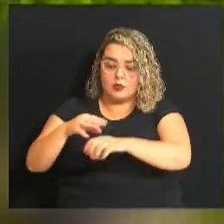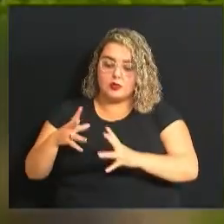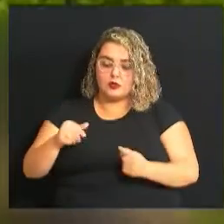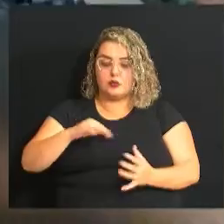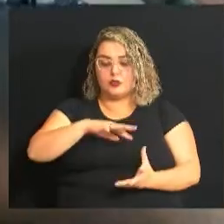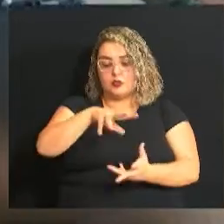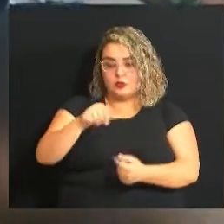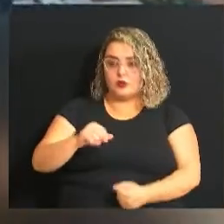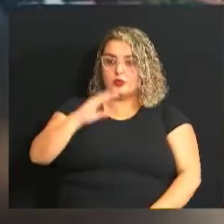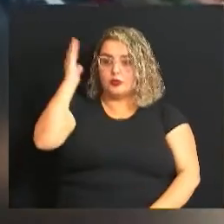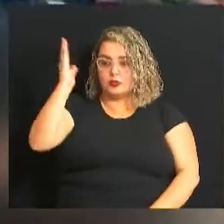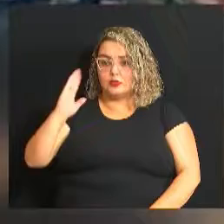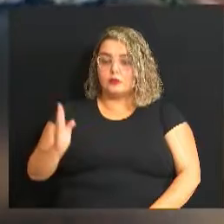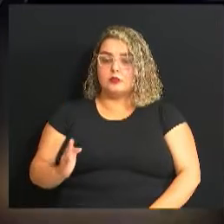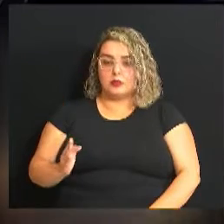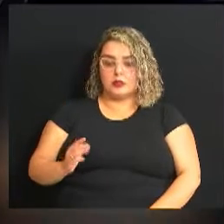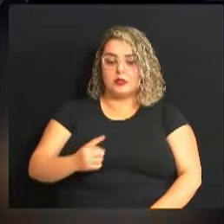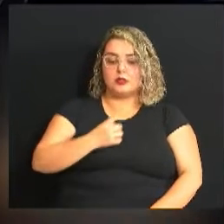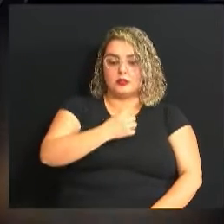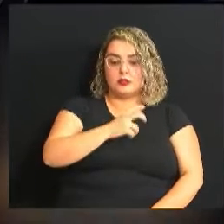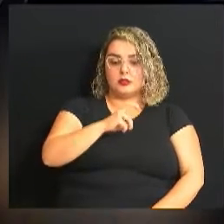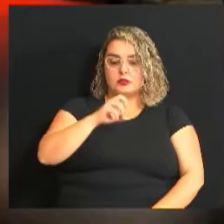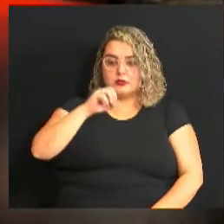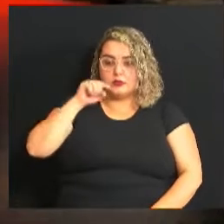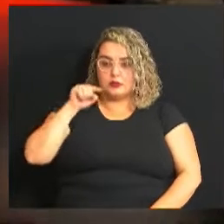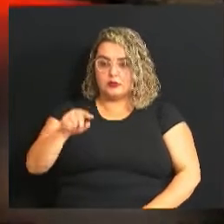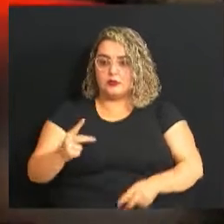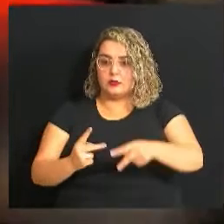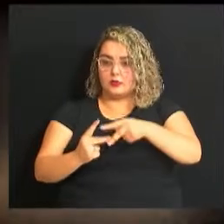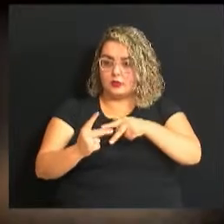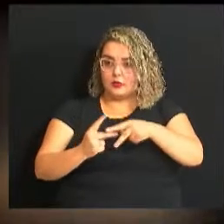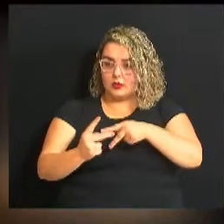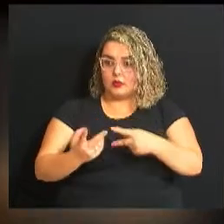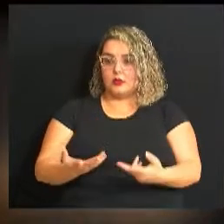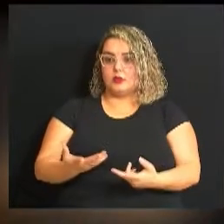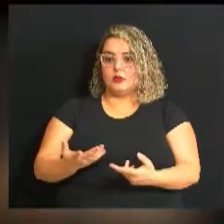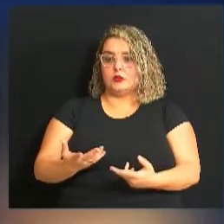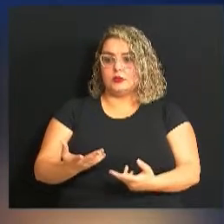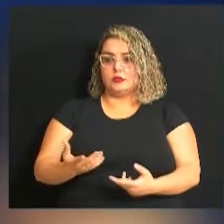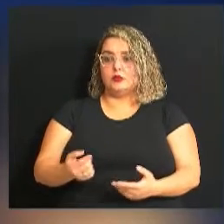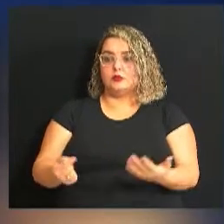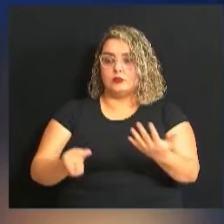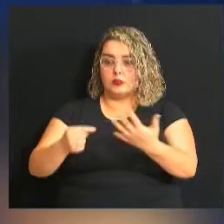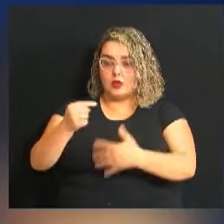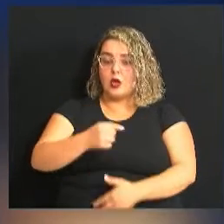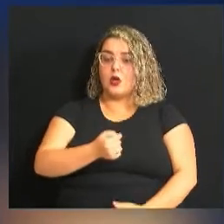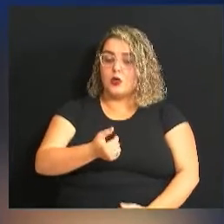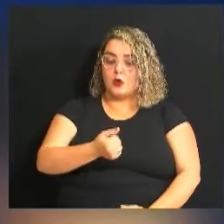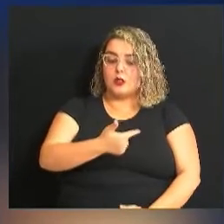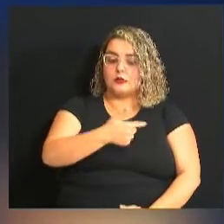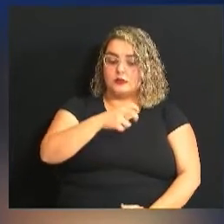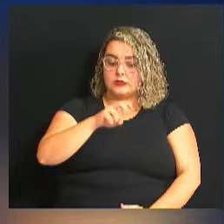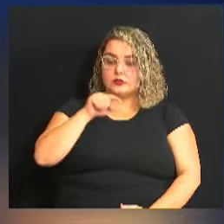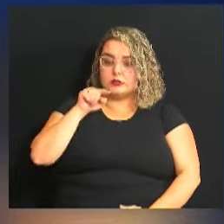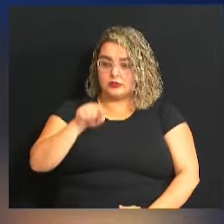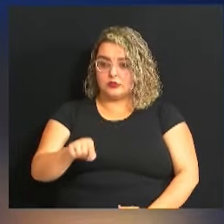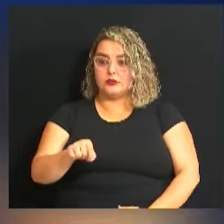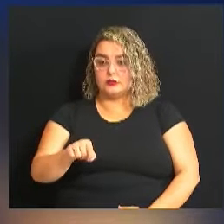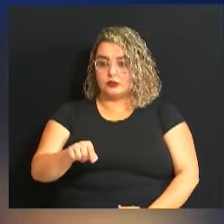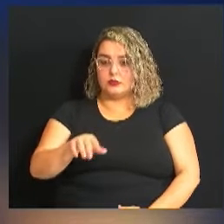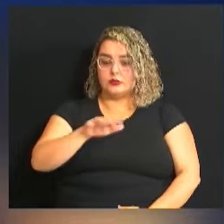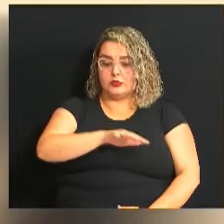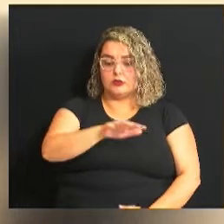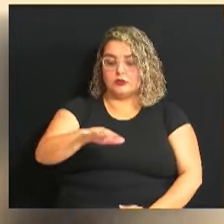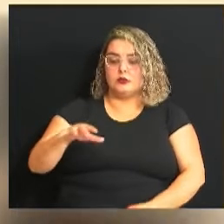há aproximadamente 150 mil maçons regulares. Destes, quase 25 mil estão no estado de